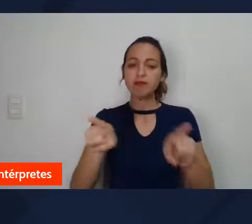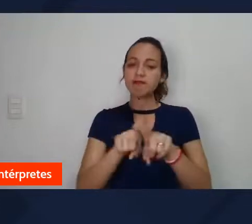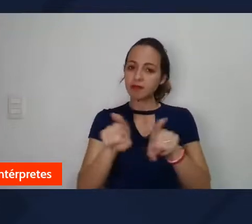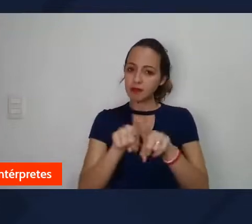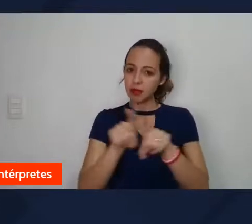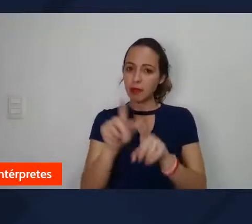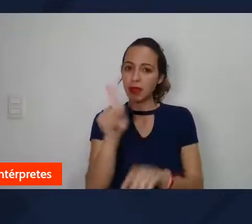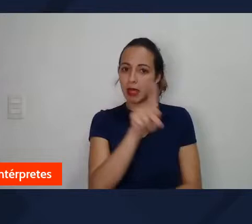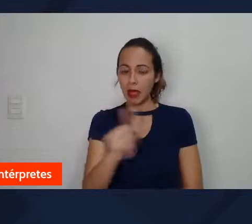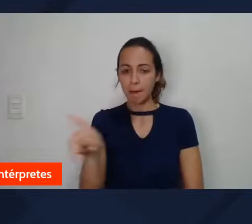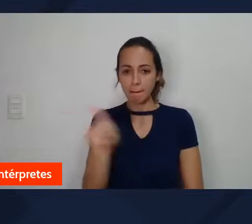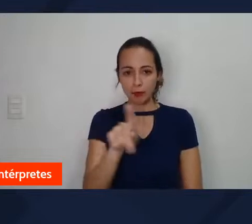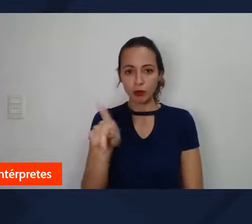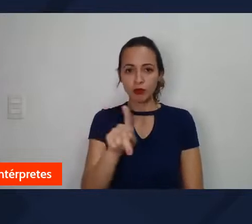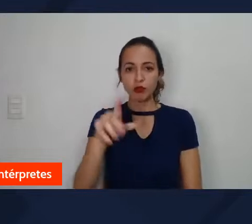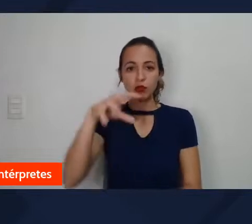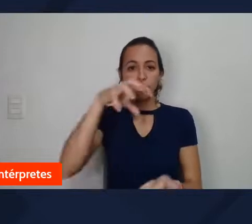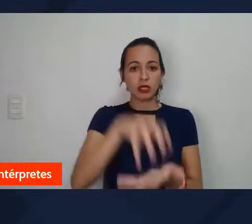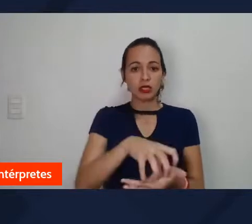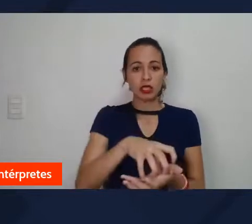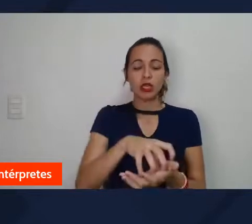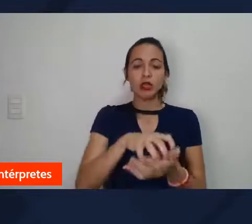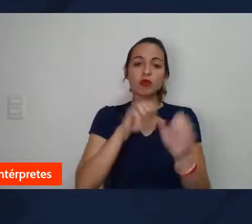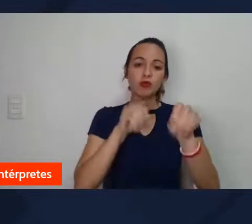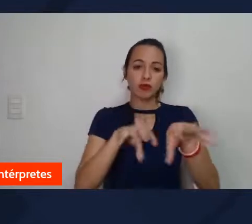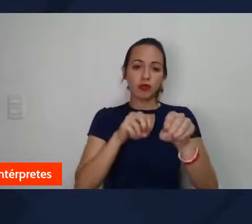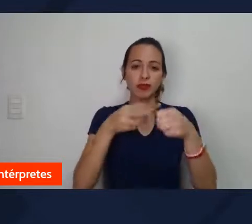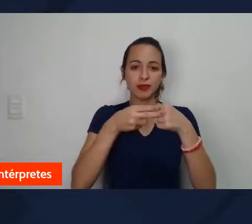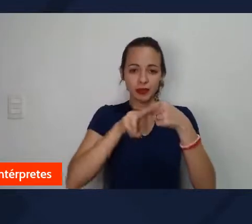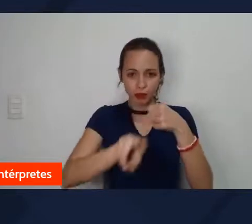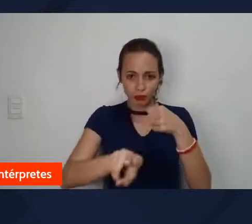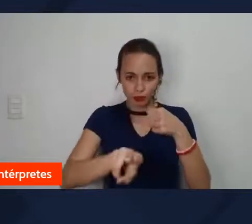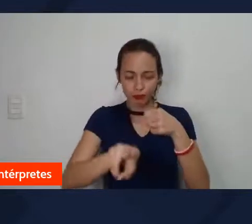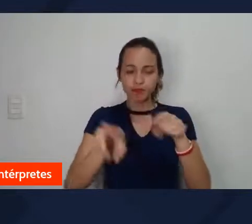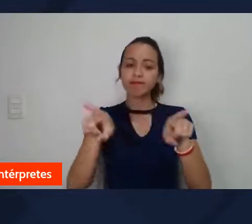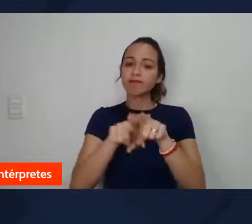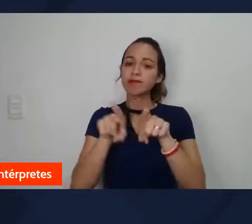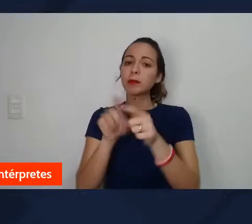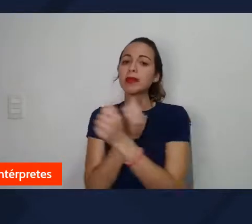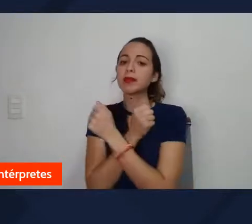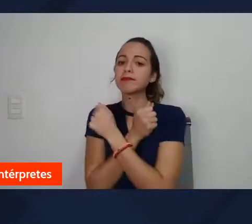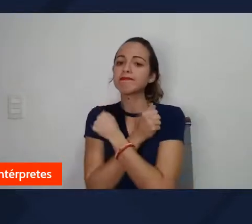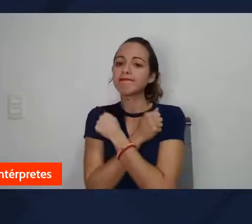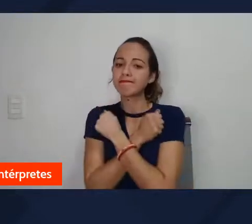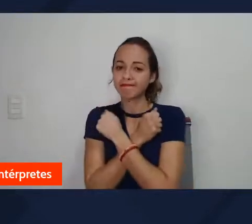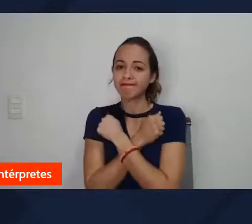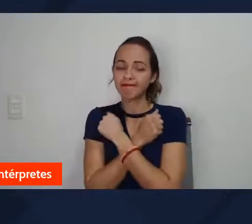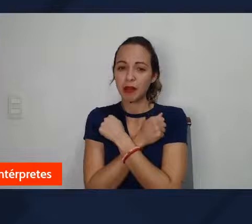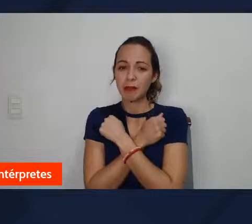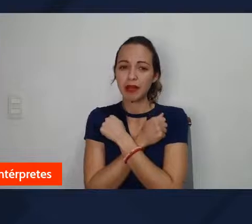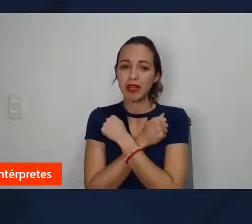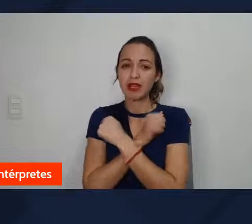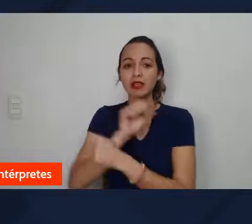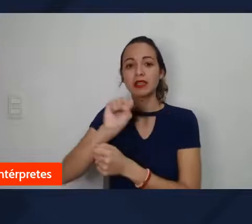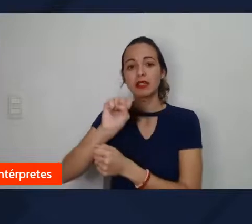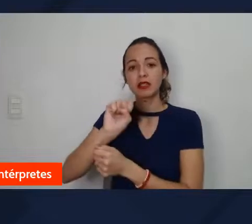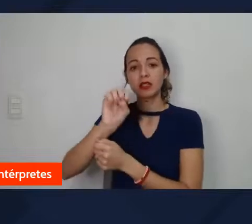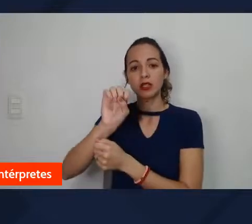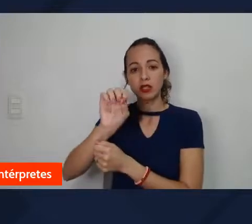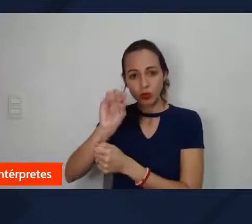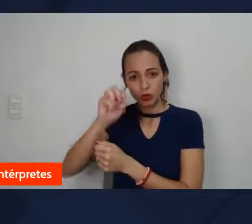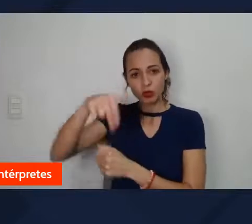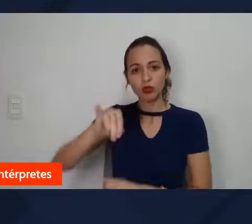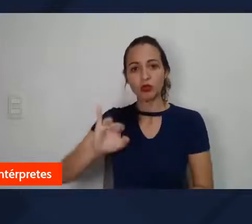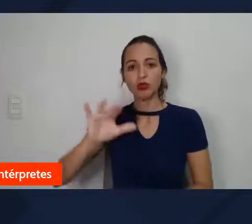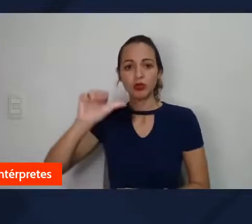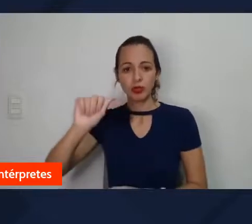professora do Centro de Educação da UFES, e também deixo meu abraço a Sumica Freitas, da Campanha